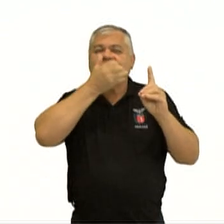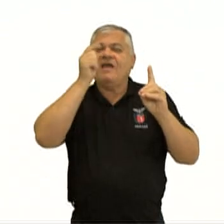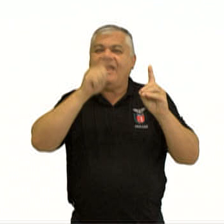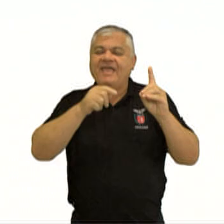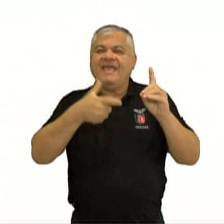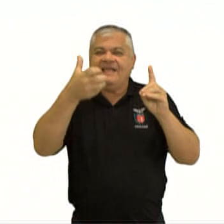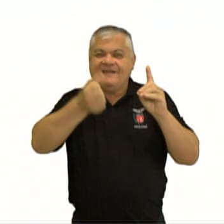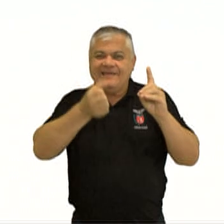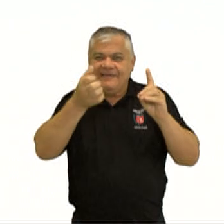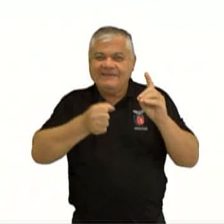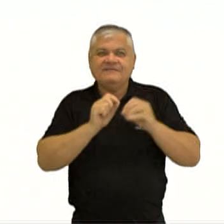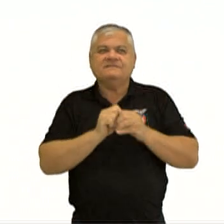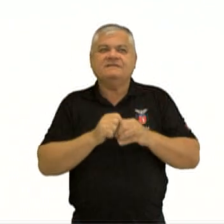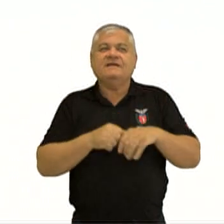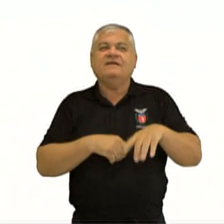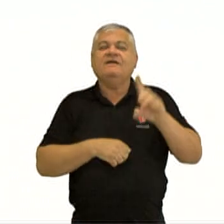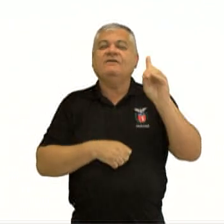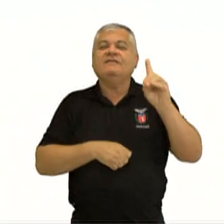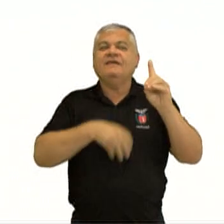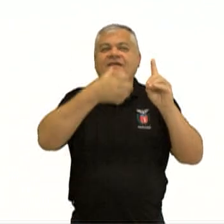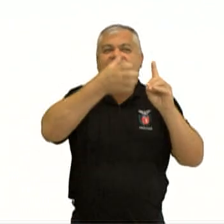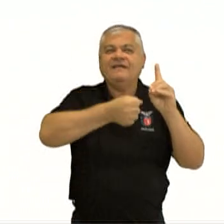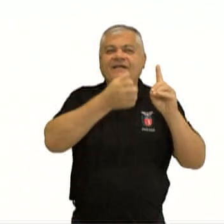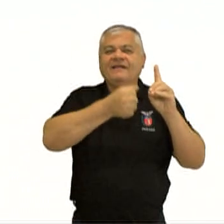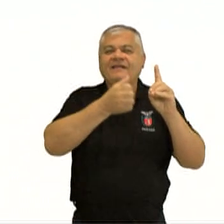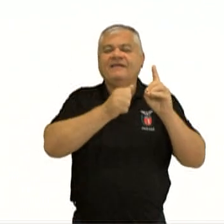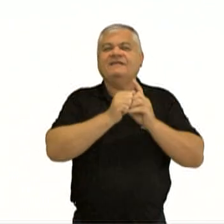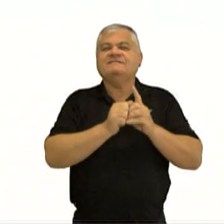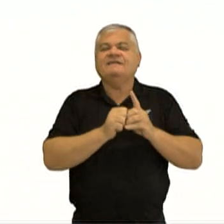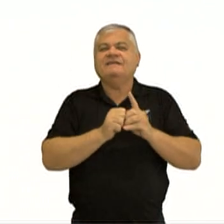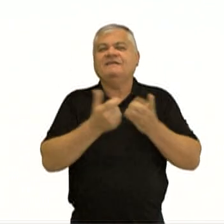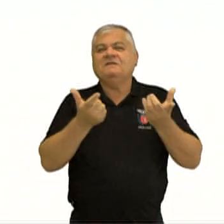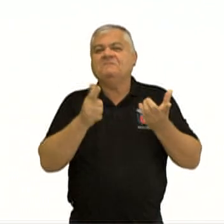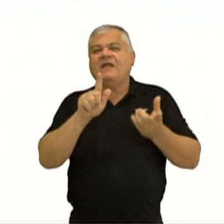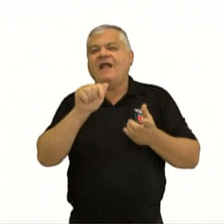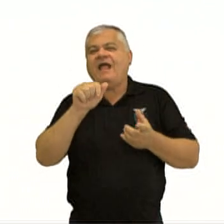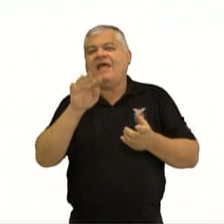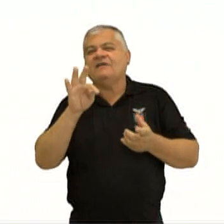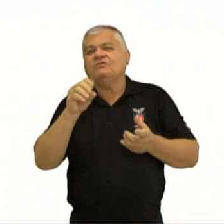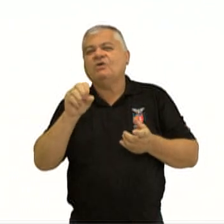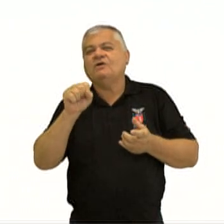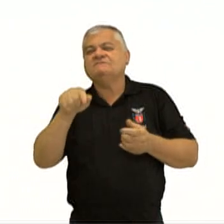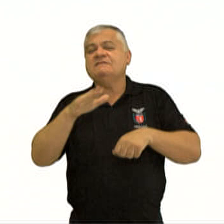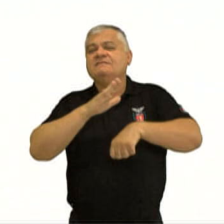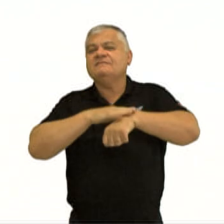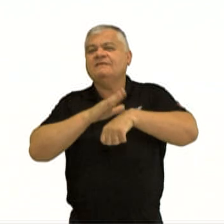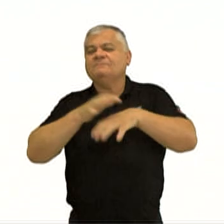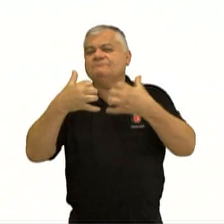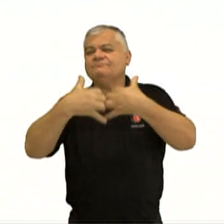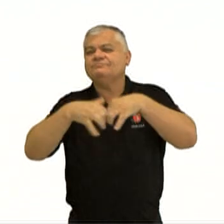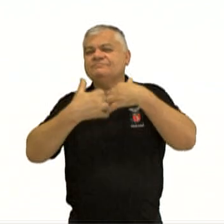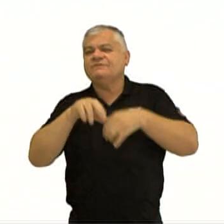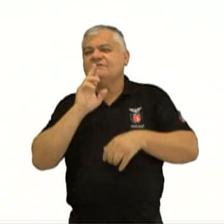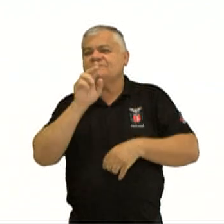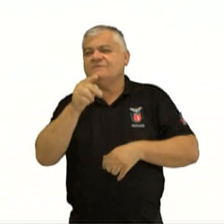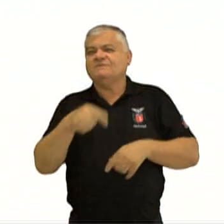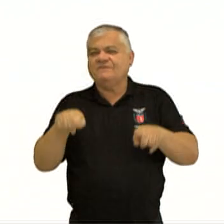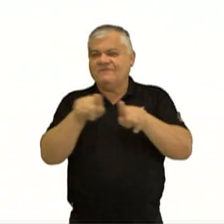e lactose; ou letra E, lactose e galactose. Então, um tempinho para vocês responderem e a gente já